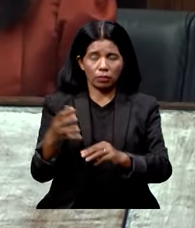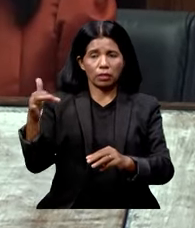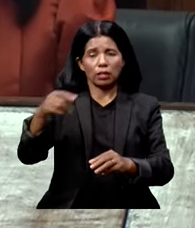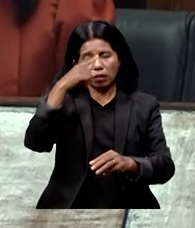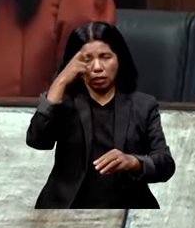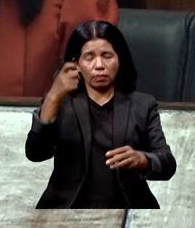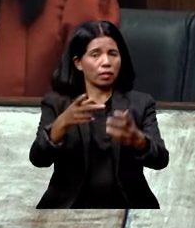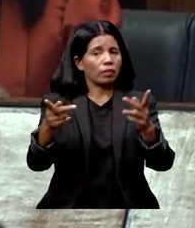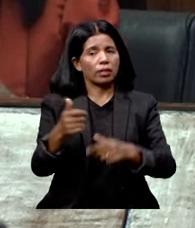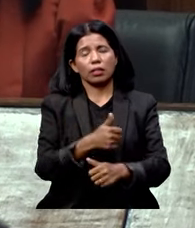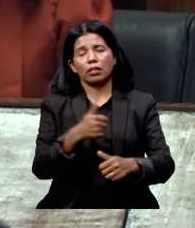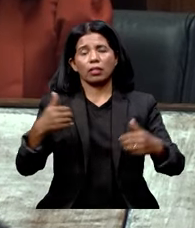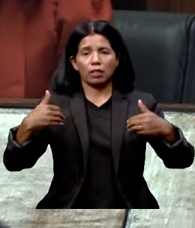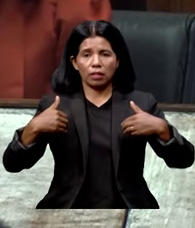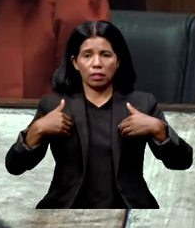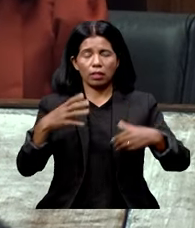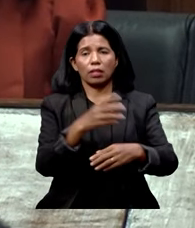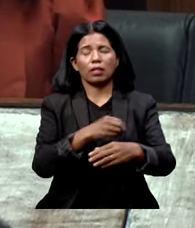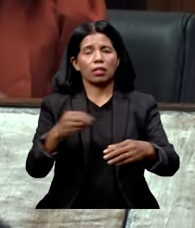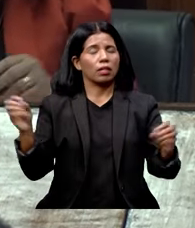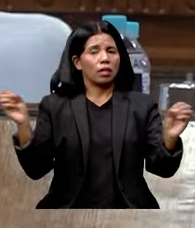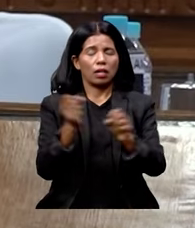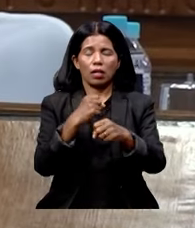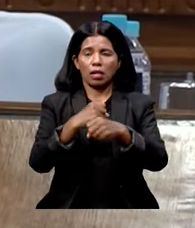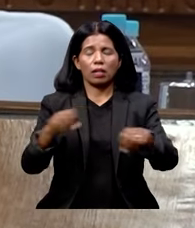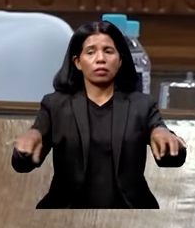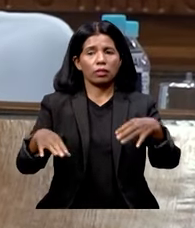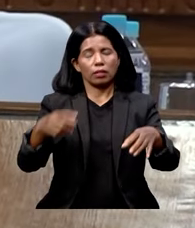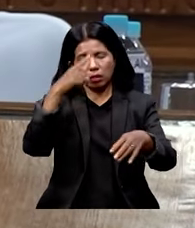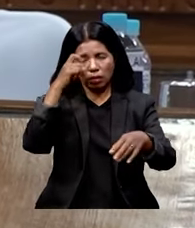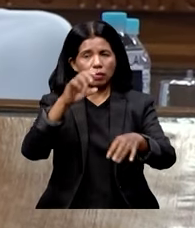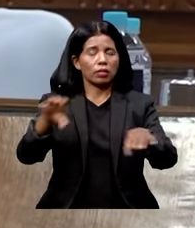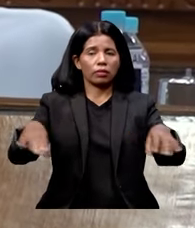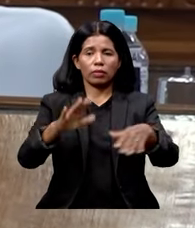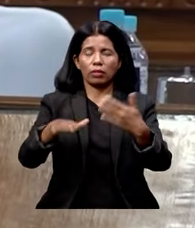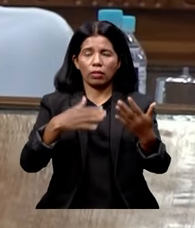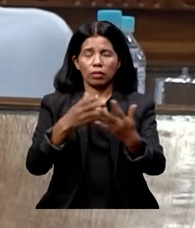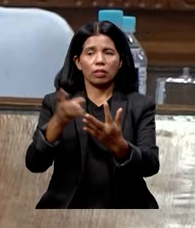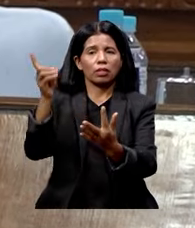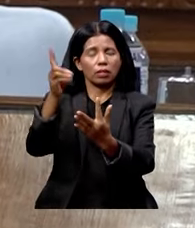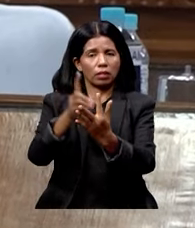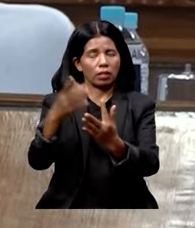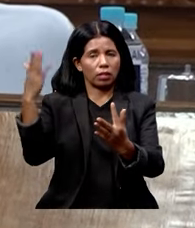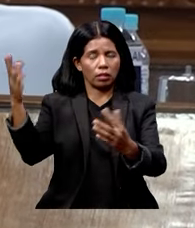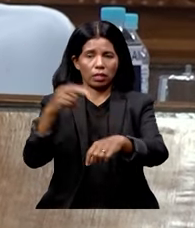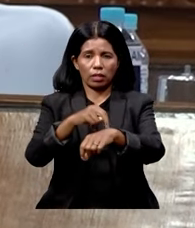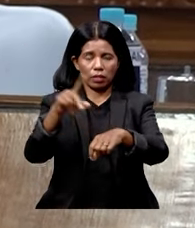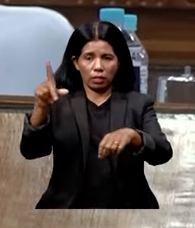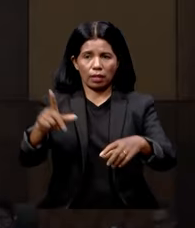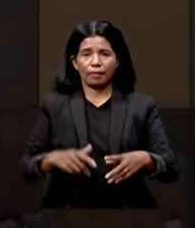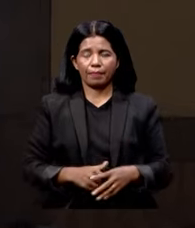ia fatim balo, ia de macargo, mas pela ralo boa ida, também serviço roto centraliza ia nacional.